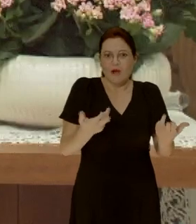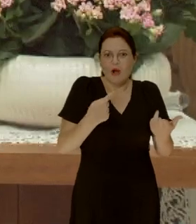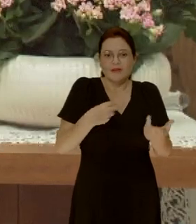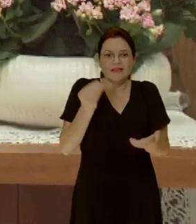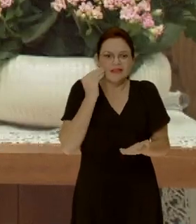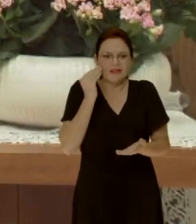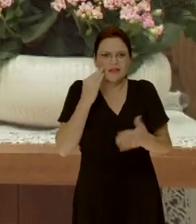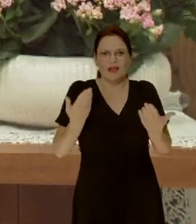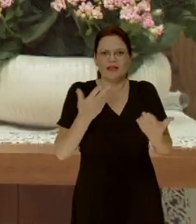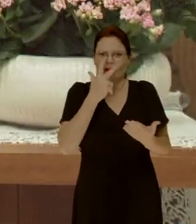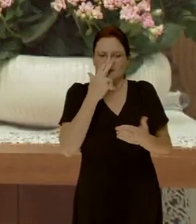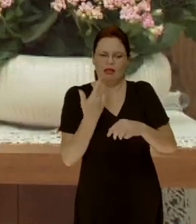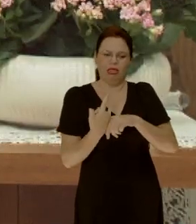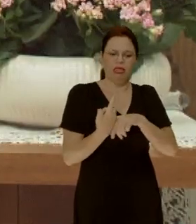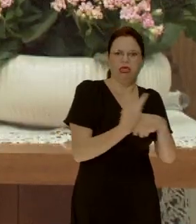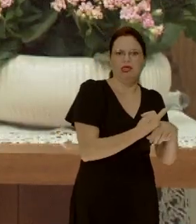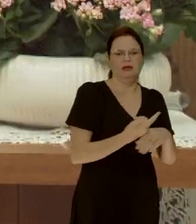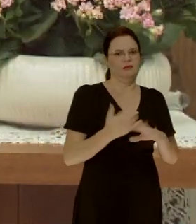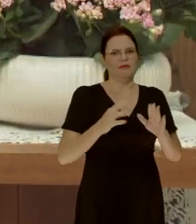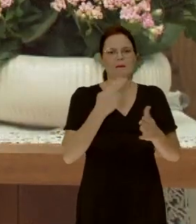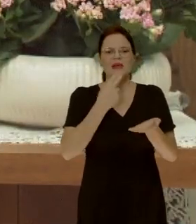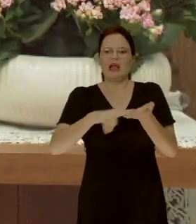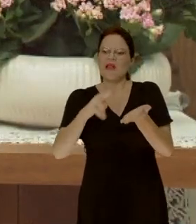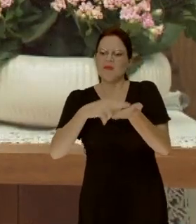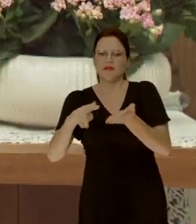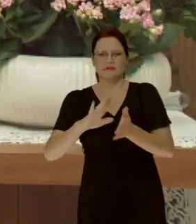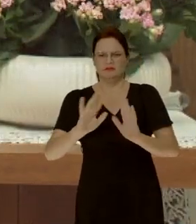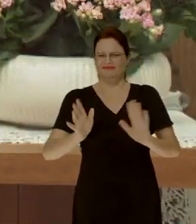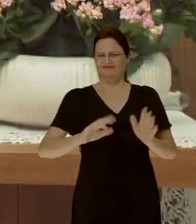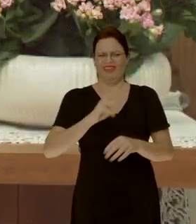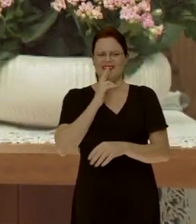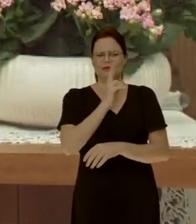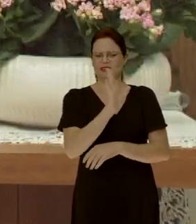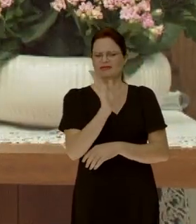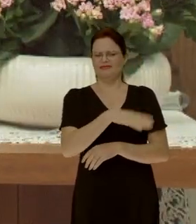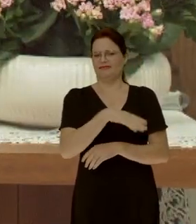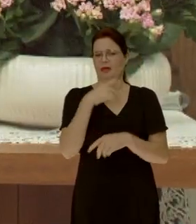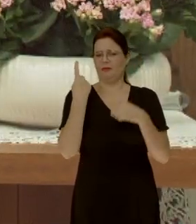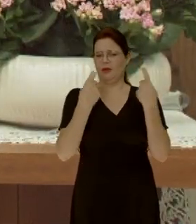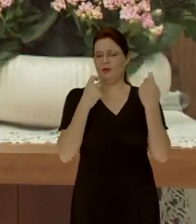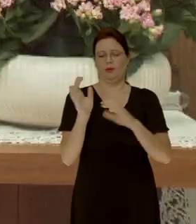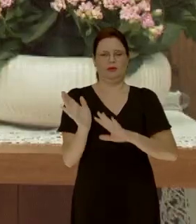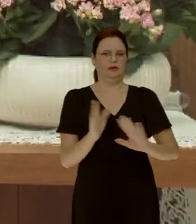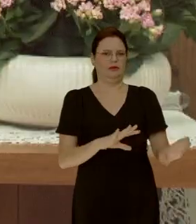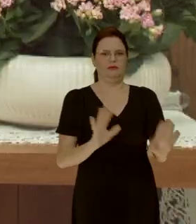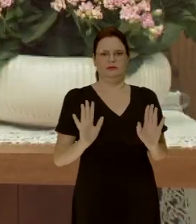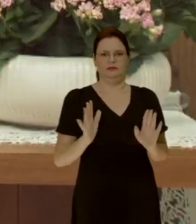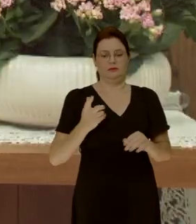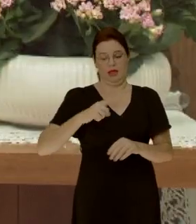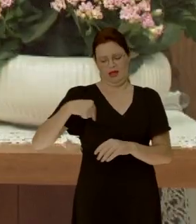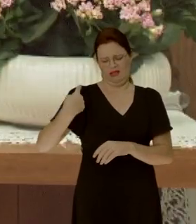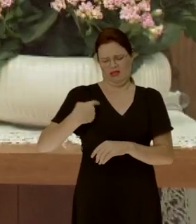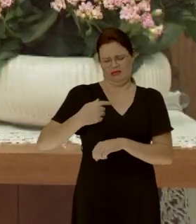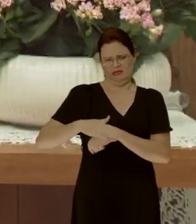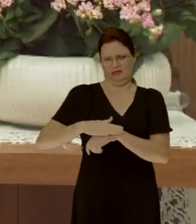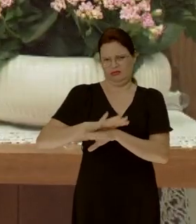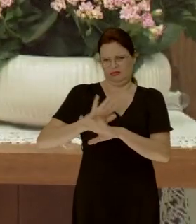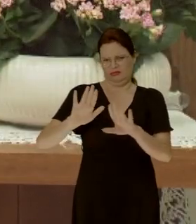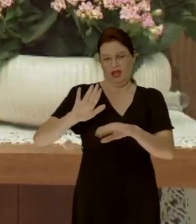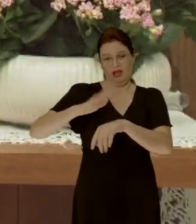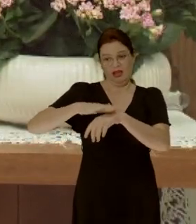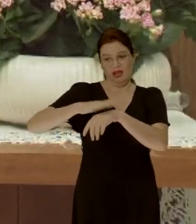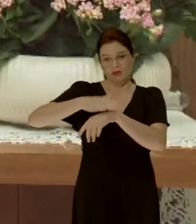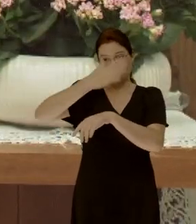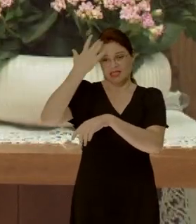não respondam, não se preocupem, isso é por nossa conta, é por conta do